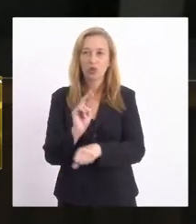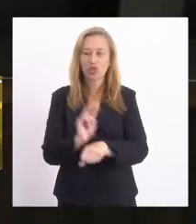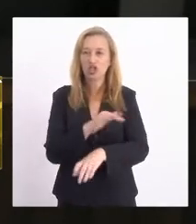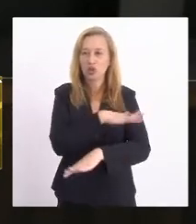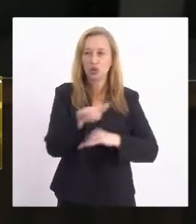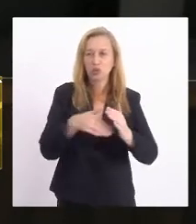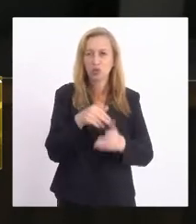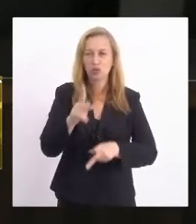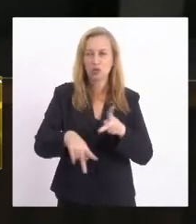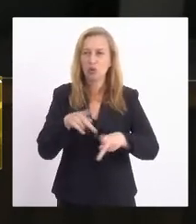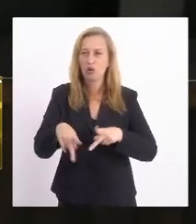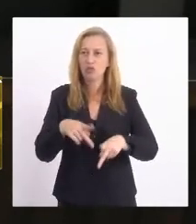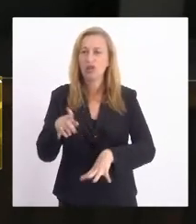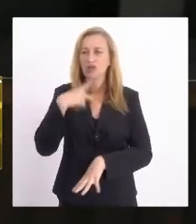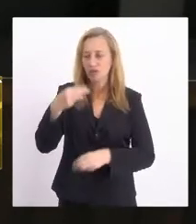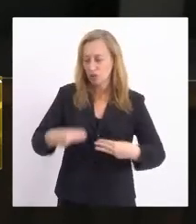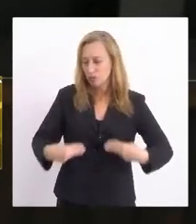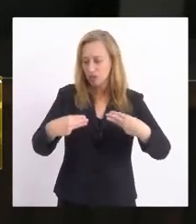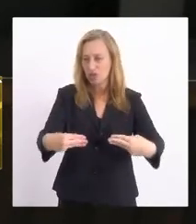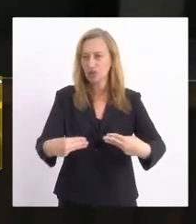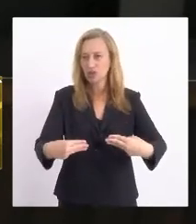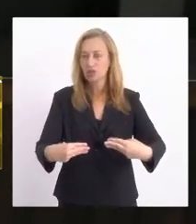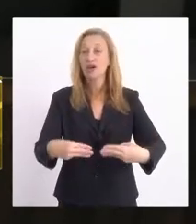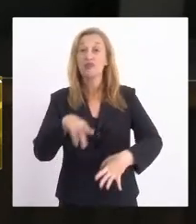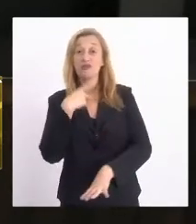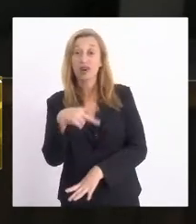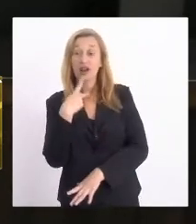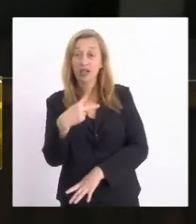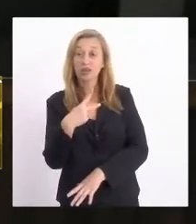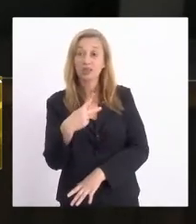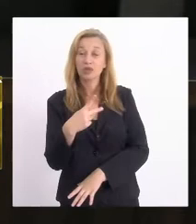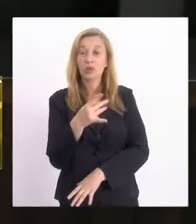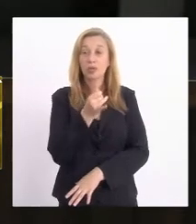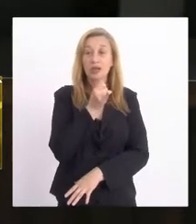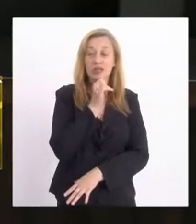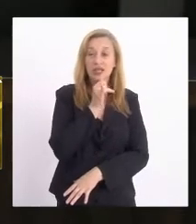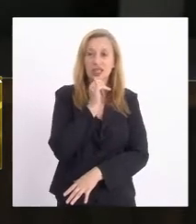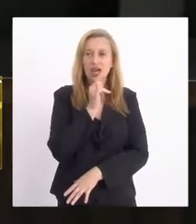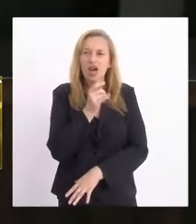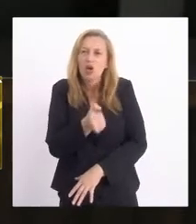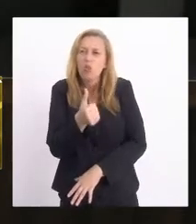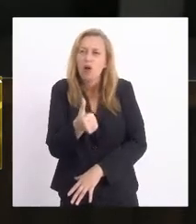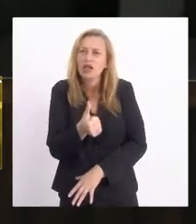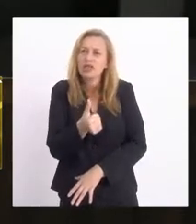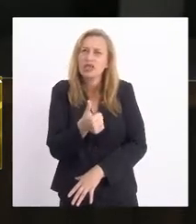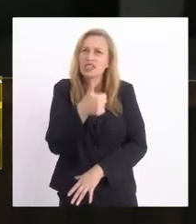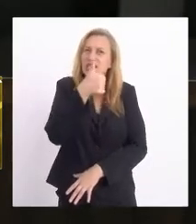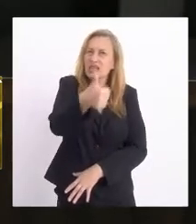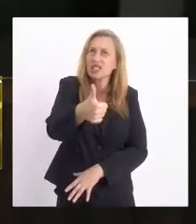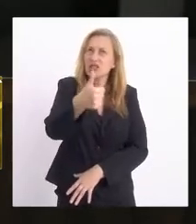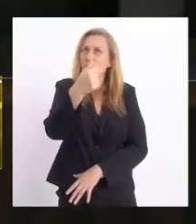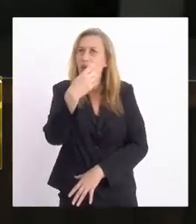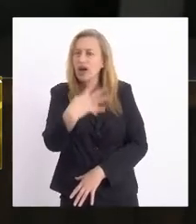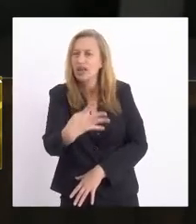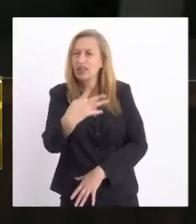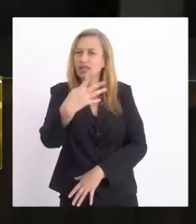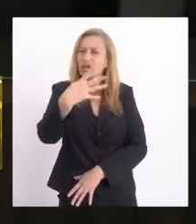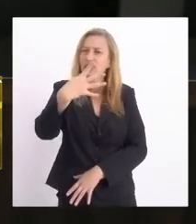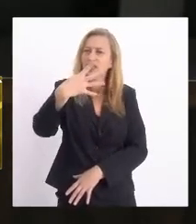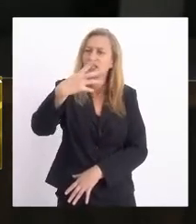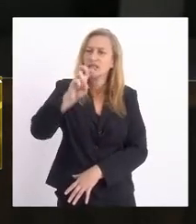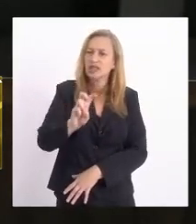Latina destacou o ministro citando como exemplo as quase 145